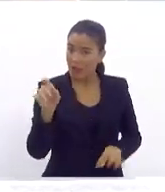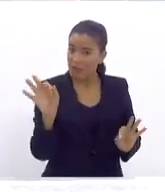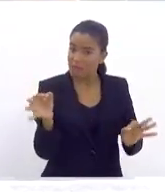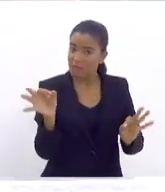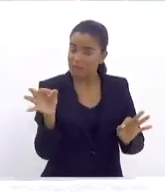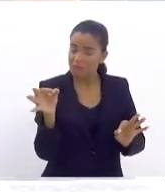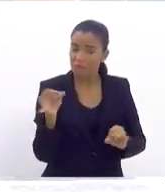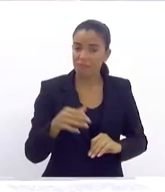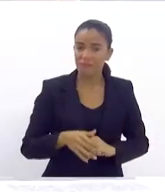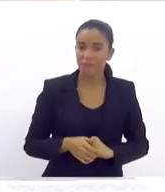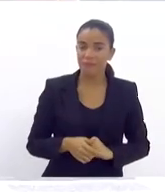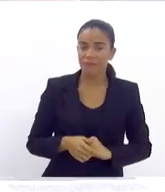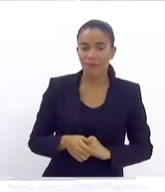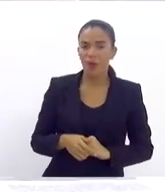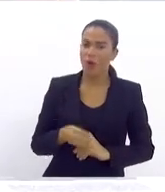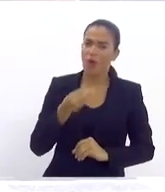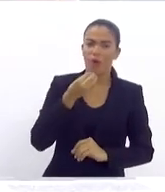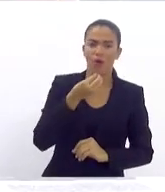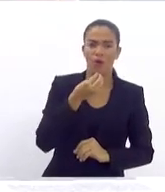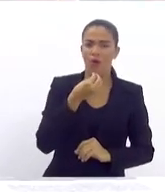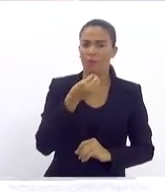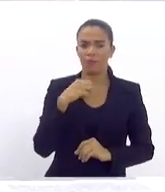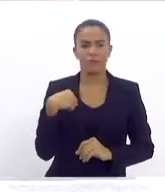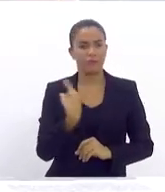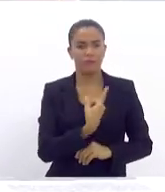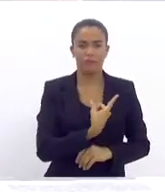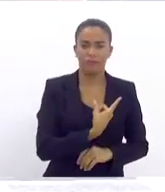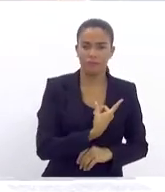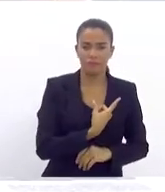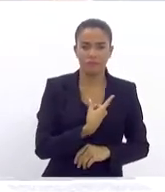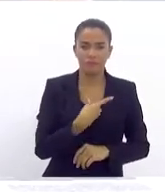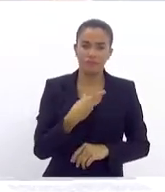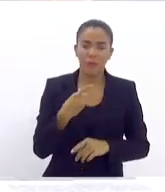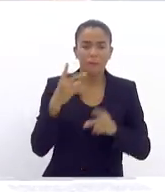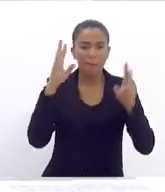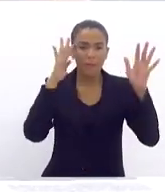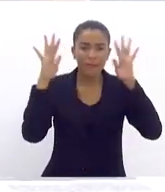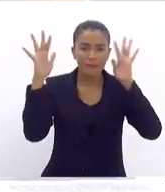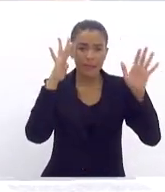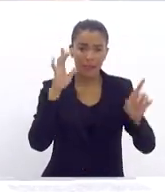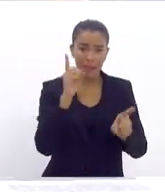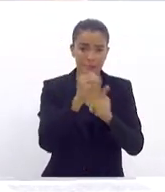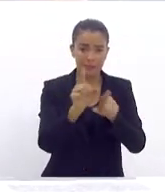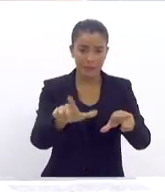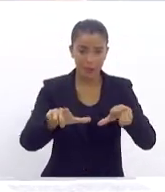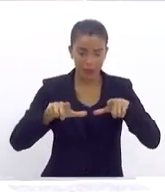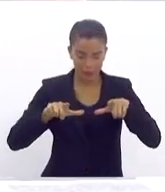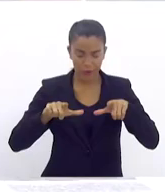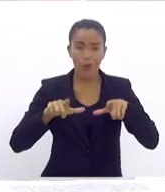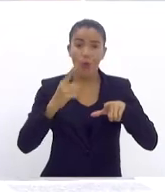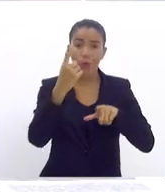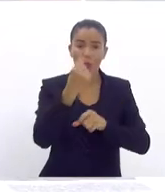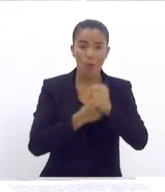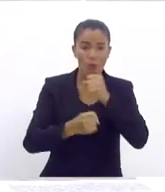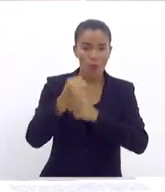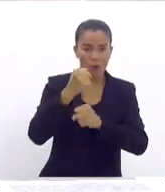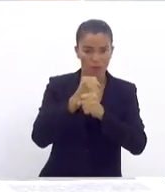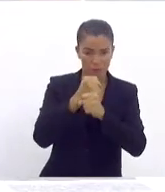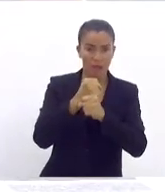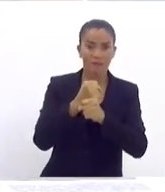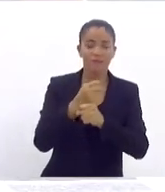Sim, e eu que, hoje, sem dúvida nenhuma, se a gente pensar em diagnóstico, por exemplo, há um ano atrás falava